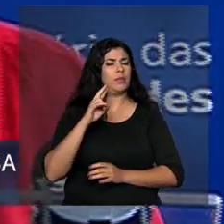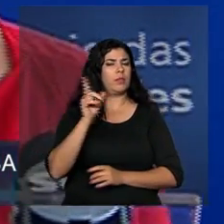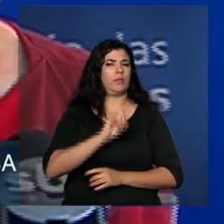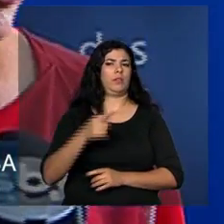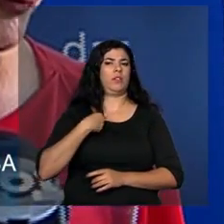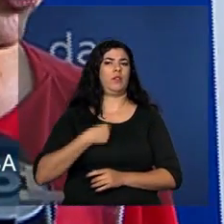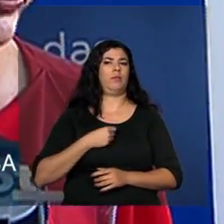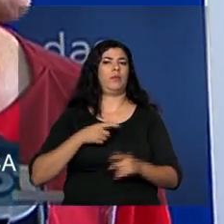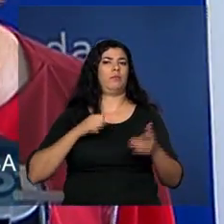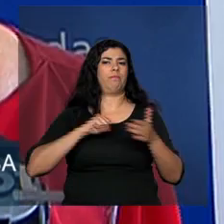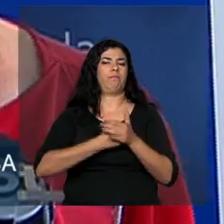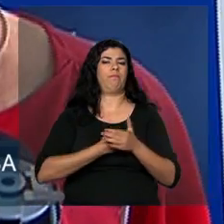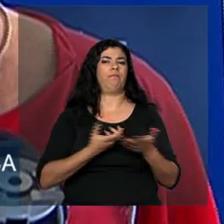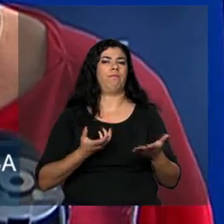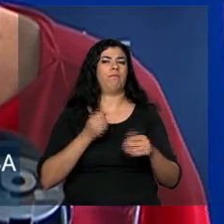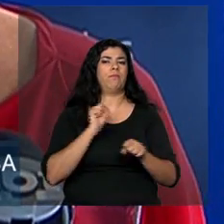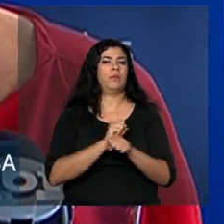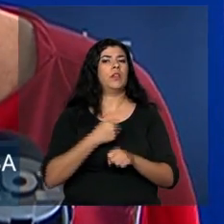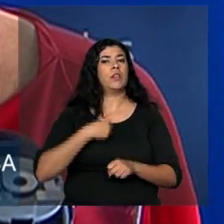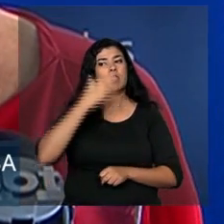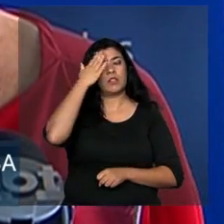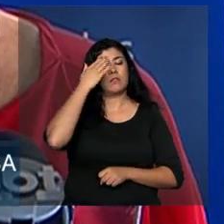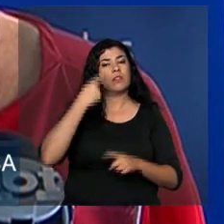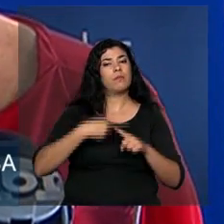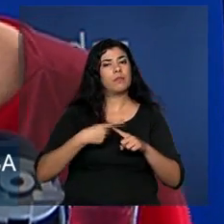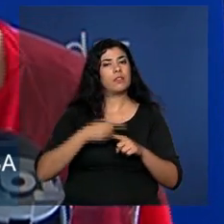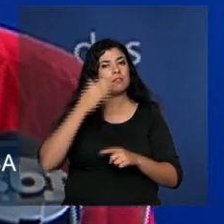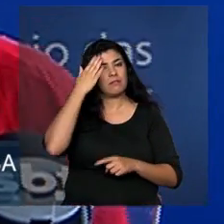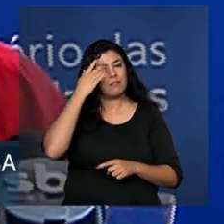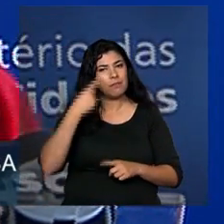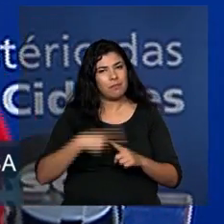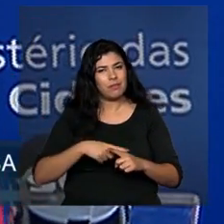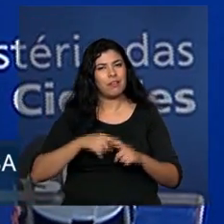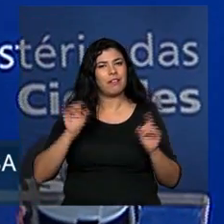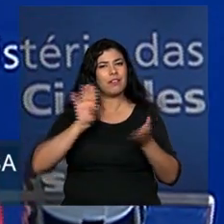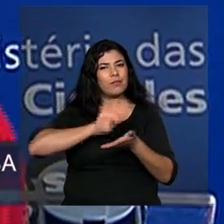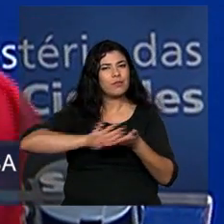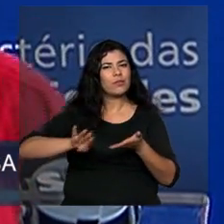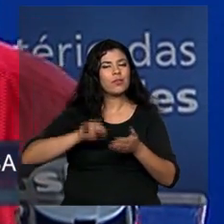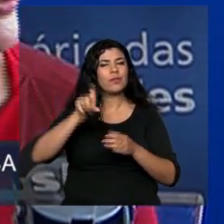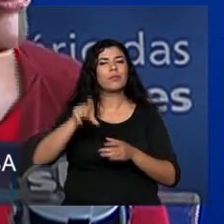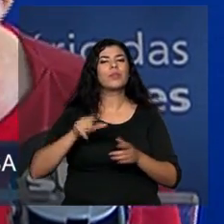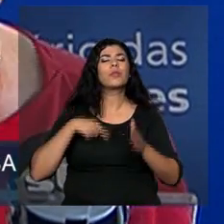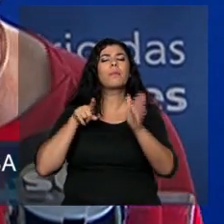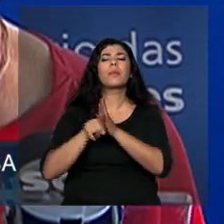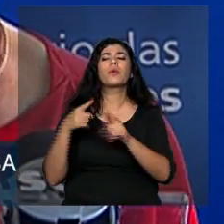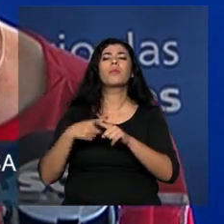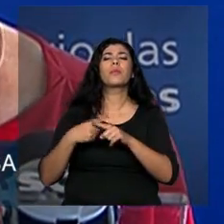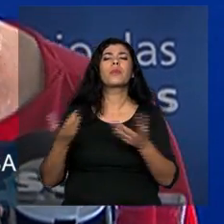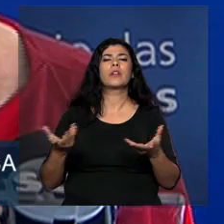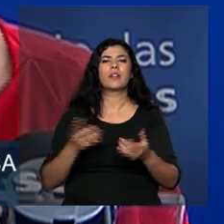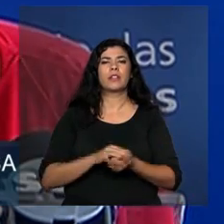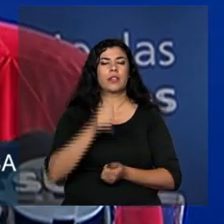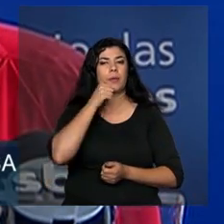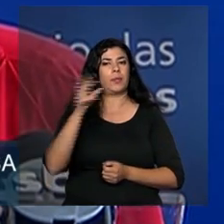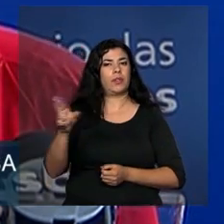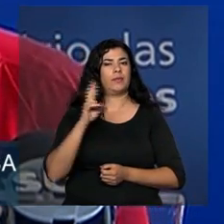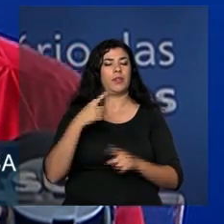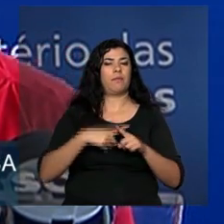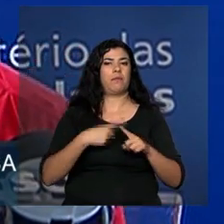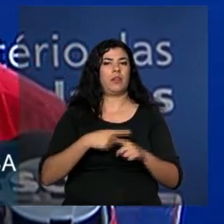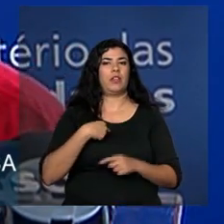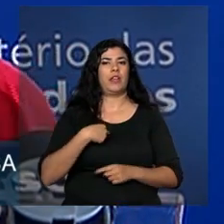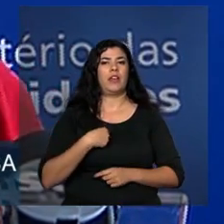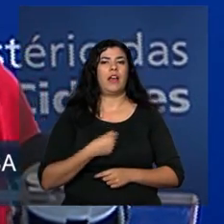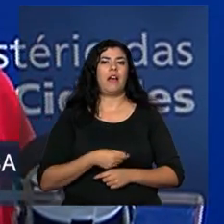suspensa. Aí eu perguntei para ela, eu sei por que pode suspender Bolsa Família, mas eu perguntei para ela por quê. Ela me disse, por causa que eu não